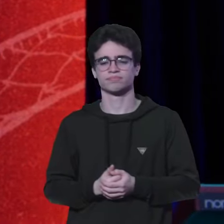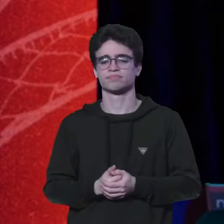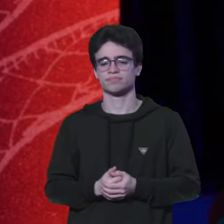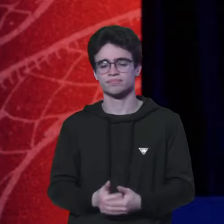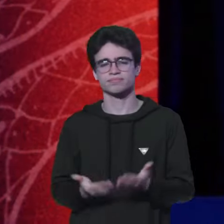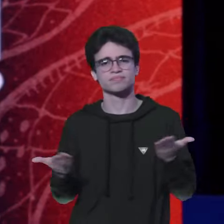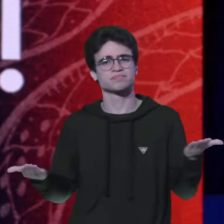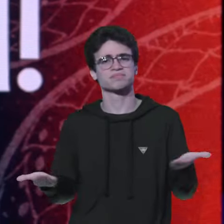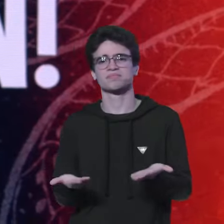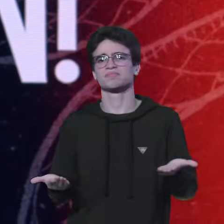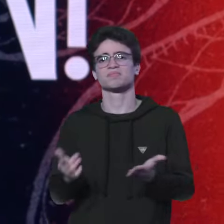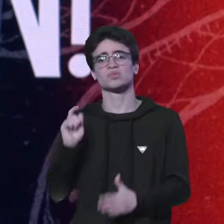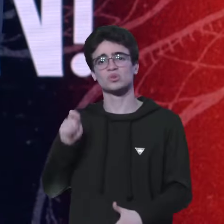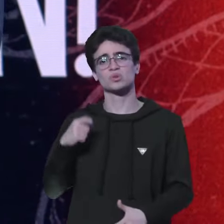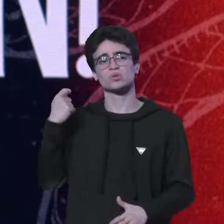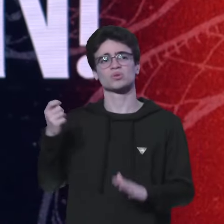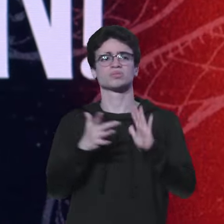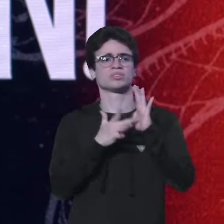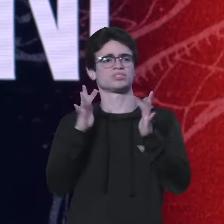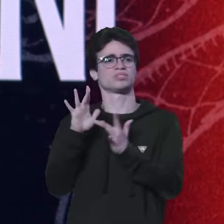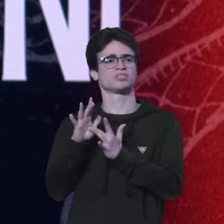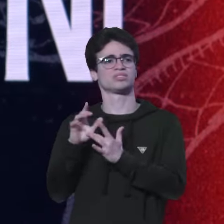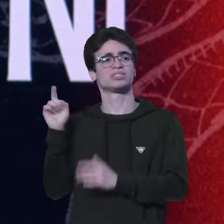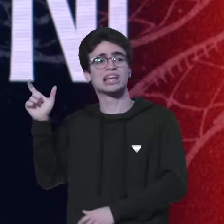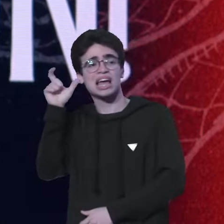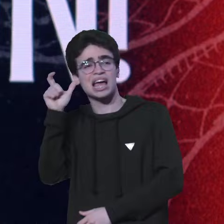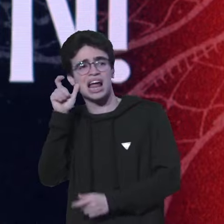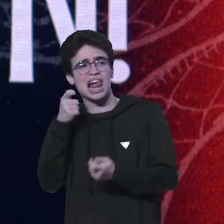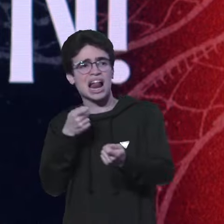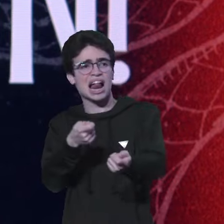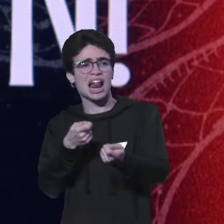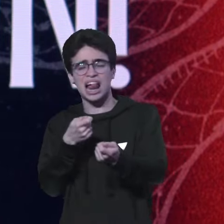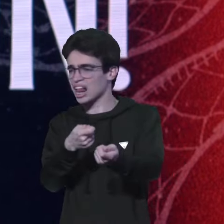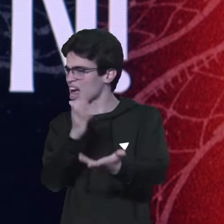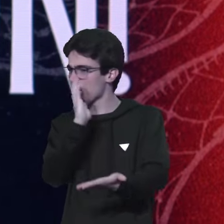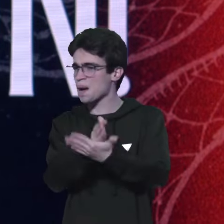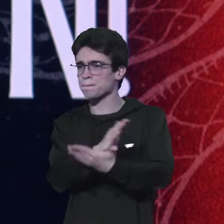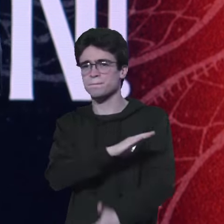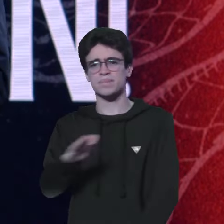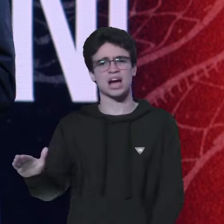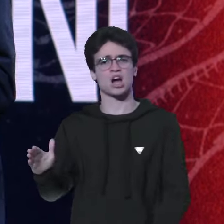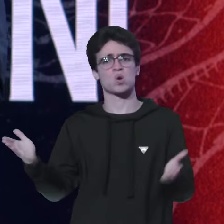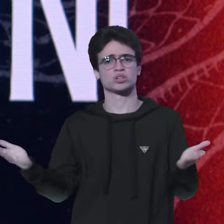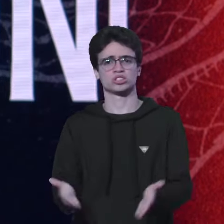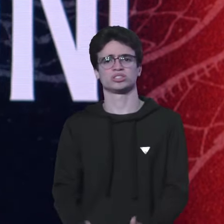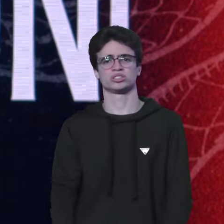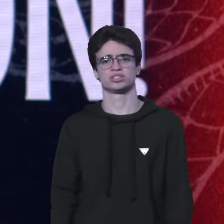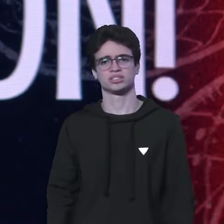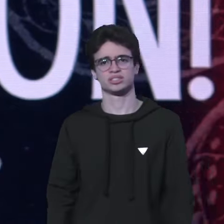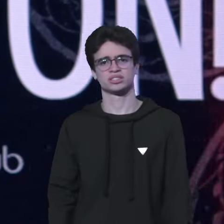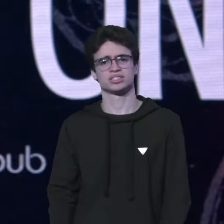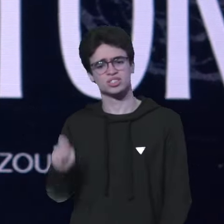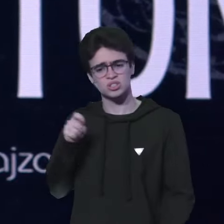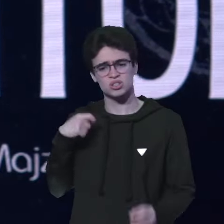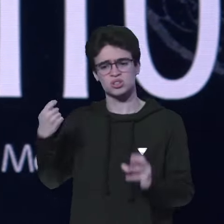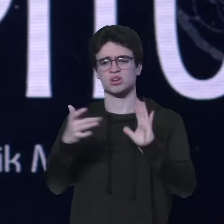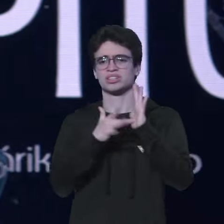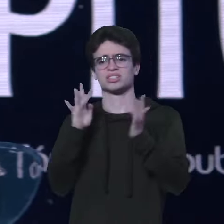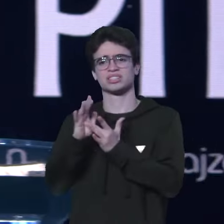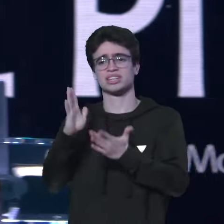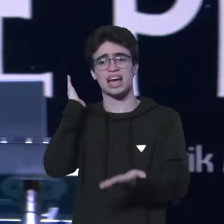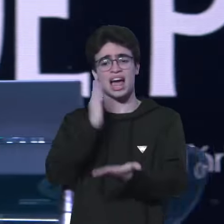Em nome de Jesus, as vozes de Piton vão ser caladas na sua vida hoje. Em nome de Jesus,